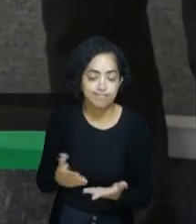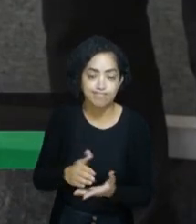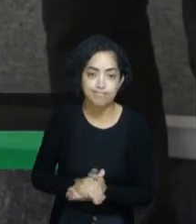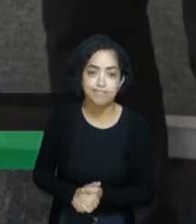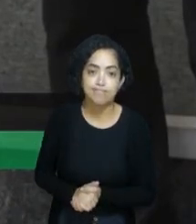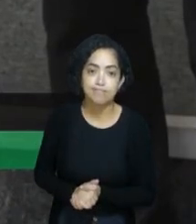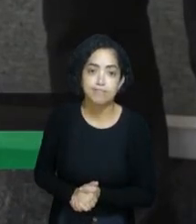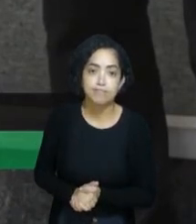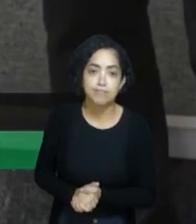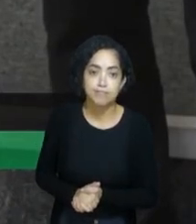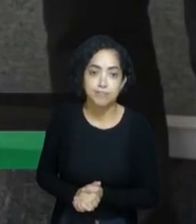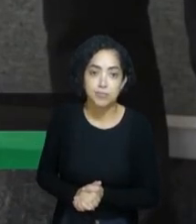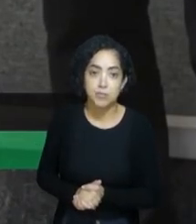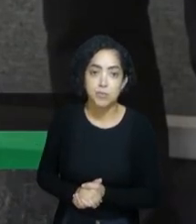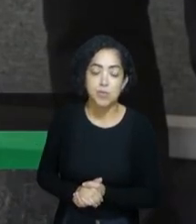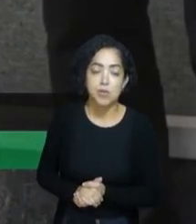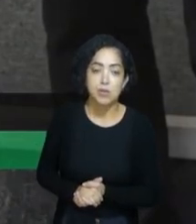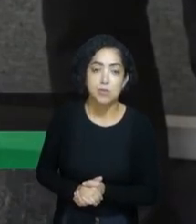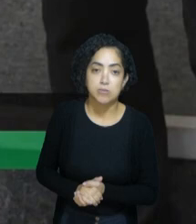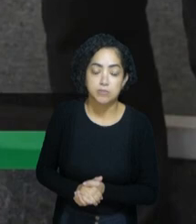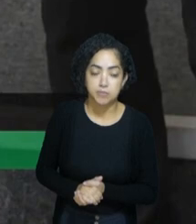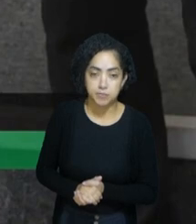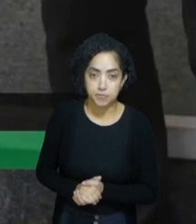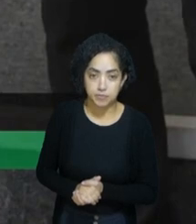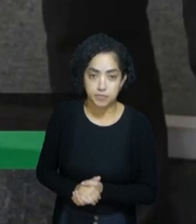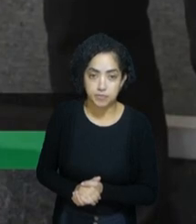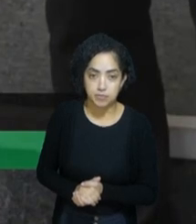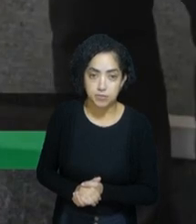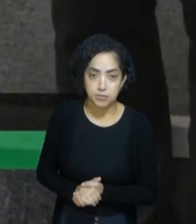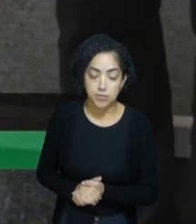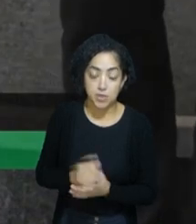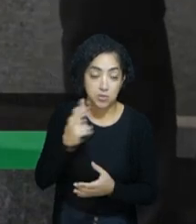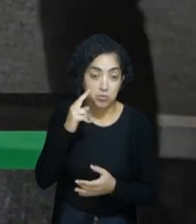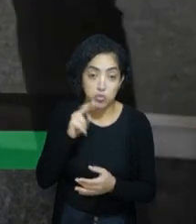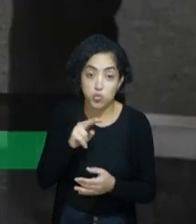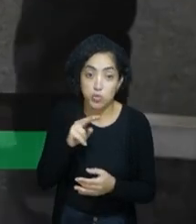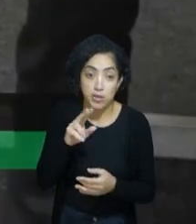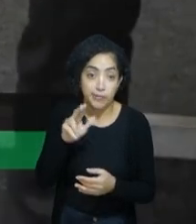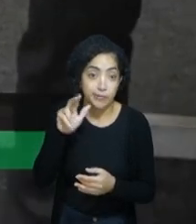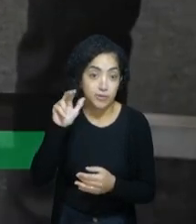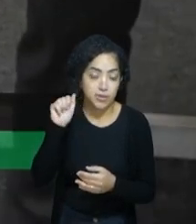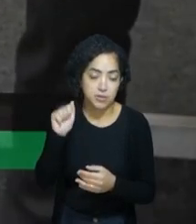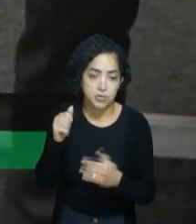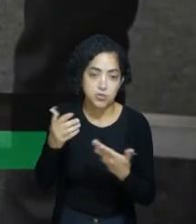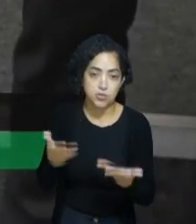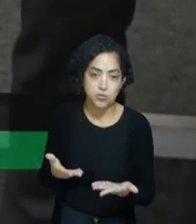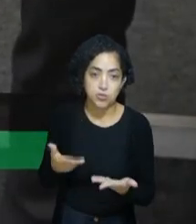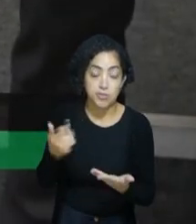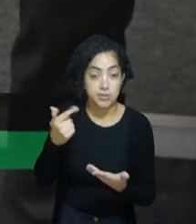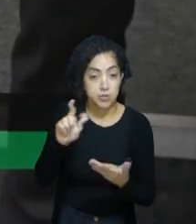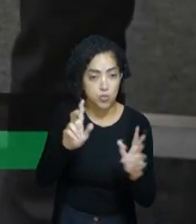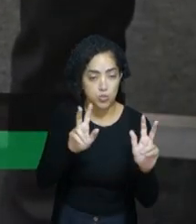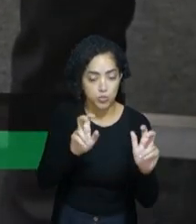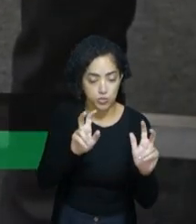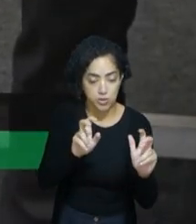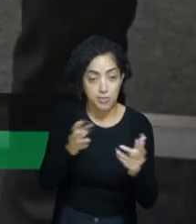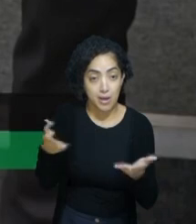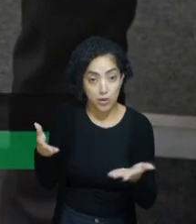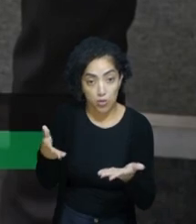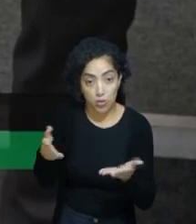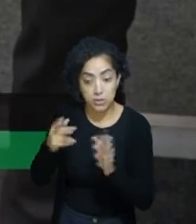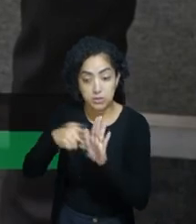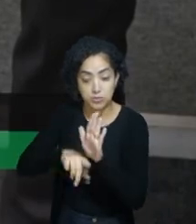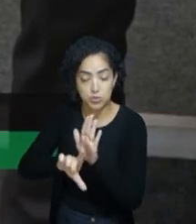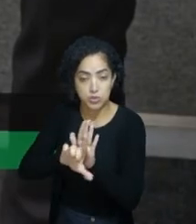até aqui por falta de árbitro né O que é uma coisa que eu nunca vi na minha vida pública mas esse é um outro tema o nosso tema aqui é o projeto de